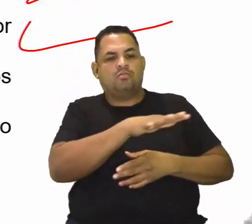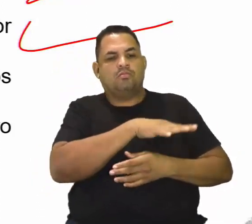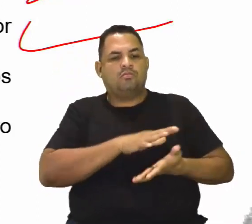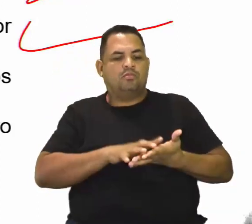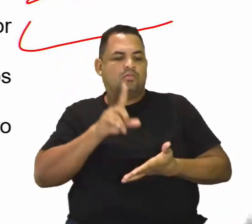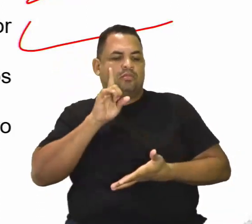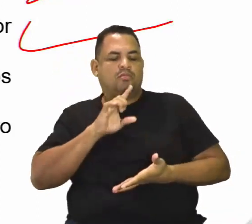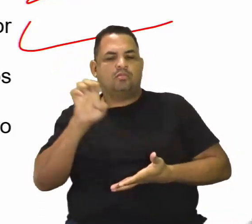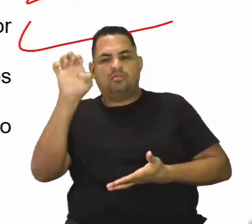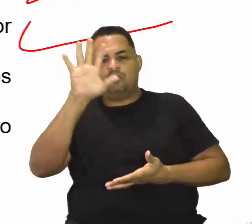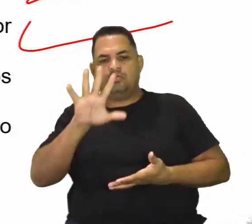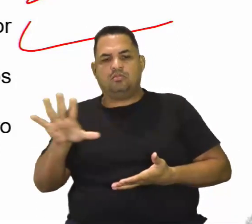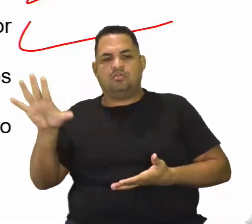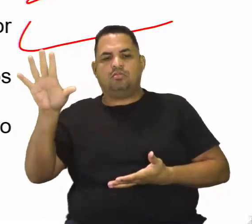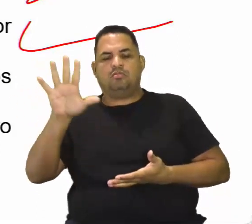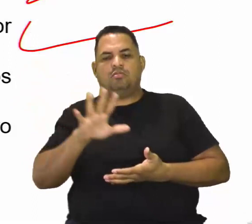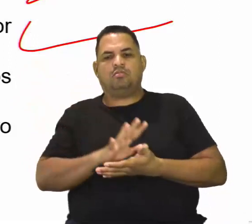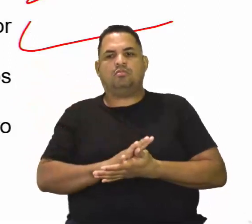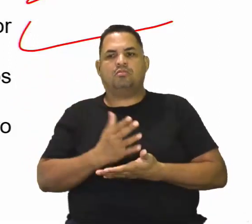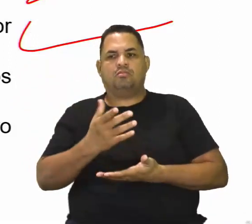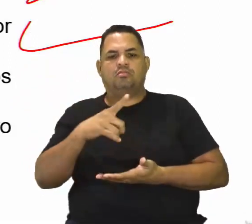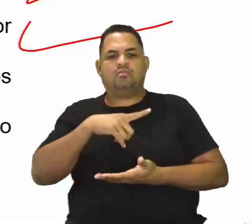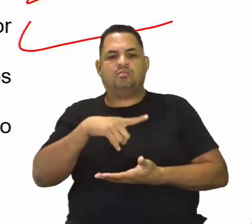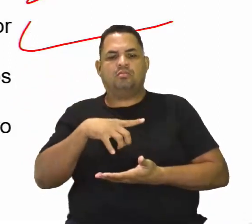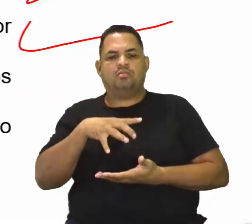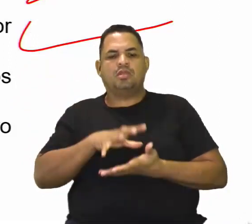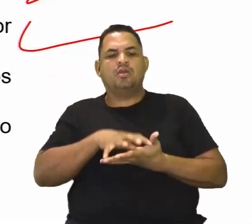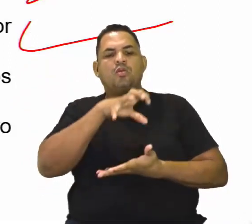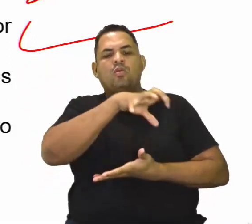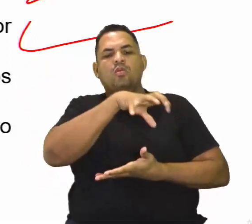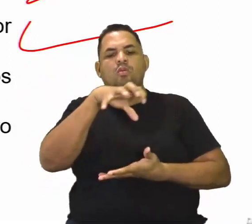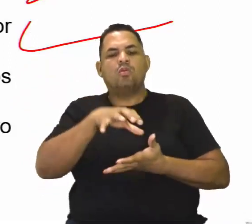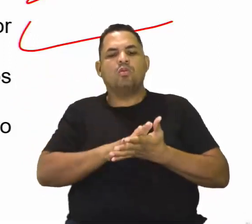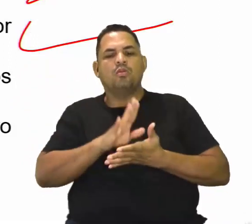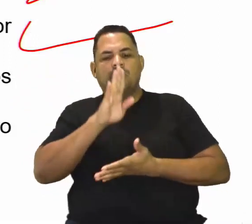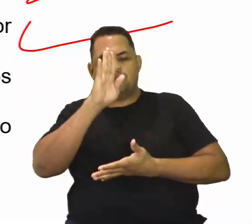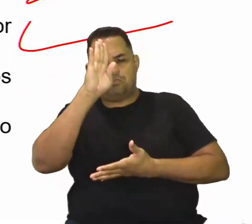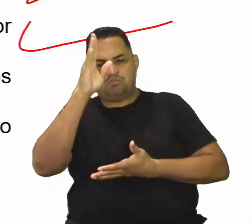e europeu? Será que eles têm uma localização privilegiada?